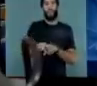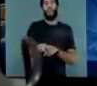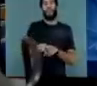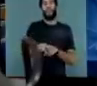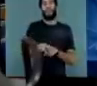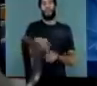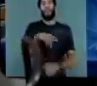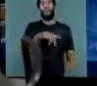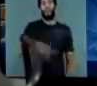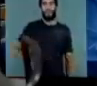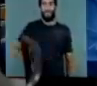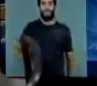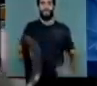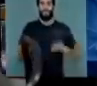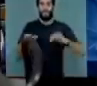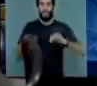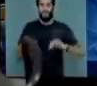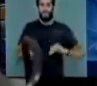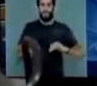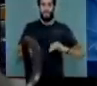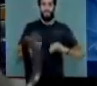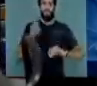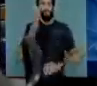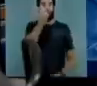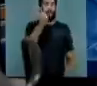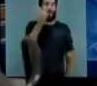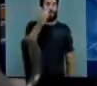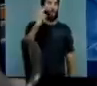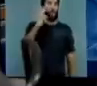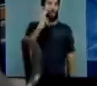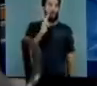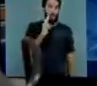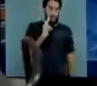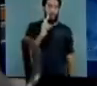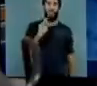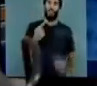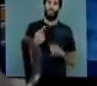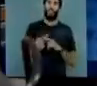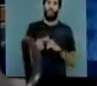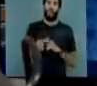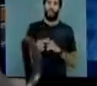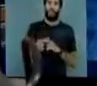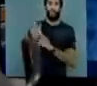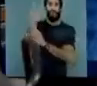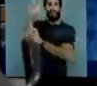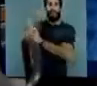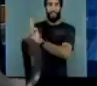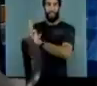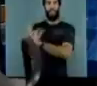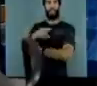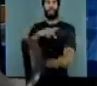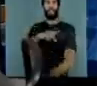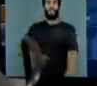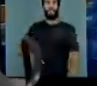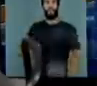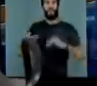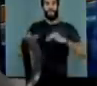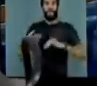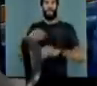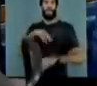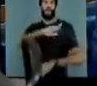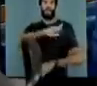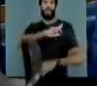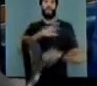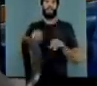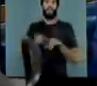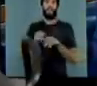nacional Senador Rodrigo Pacheco por ser ele o responsável pela indicação ou